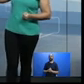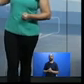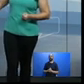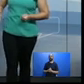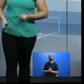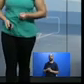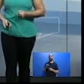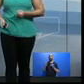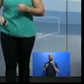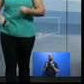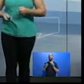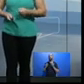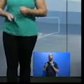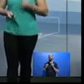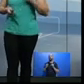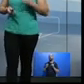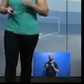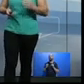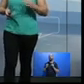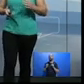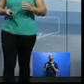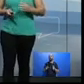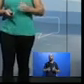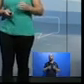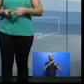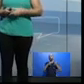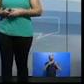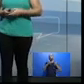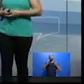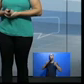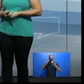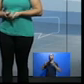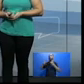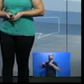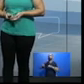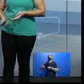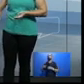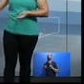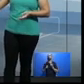na vantagem e quem saiu na desvantagem dessa história toda?